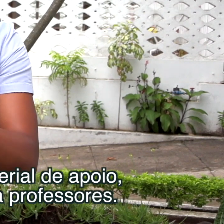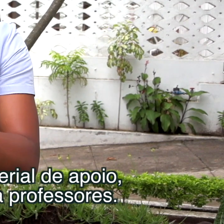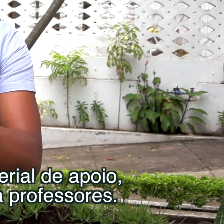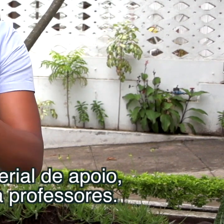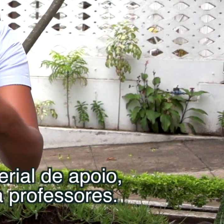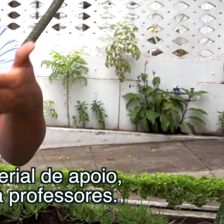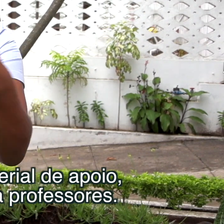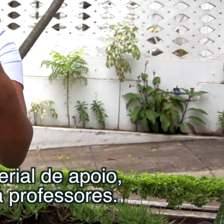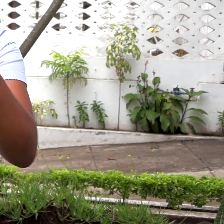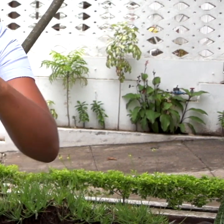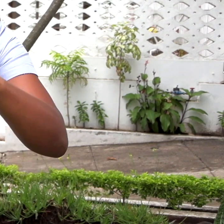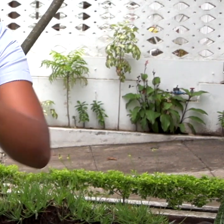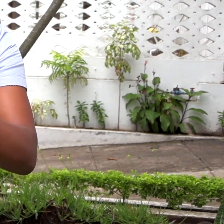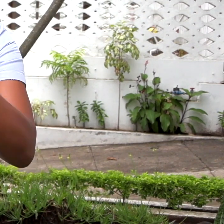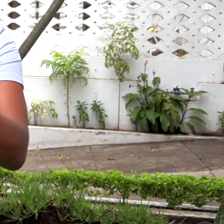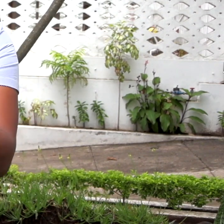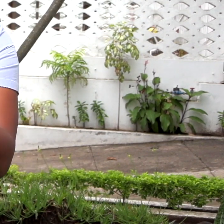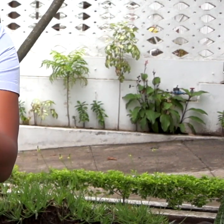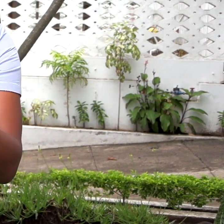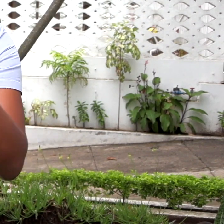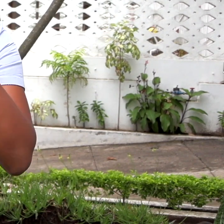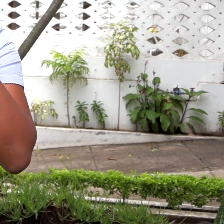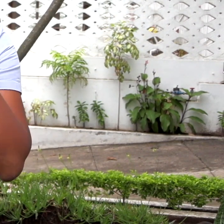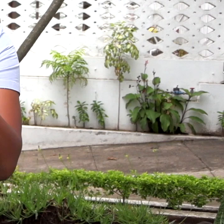como para professores.